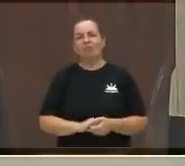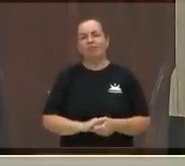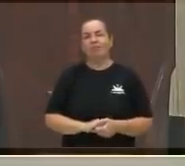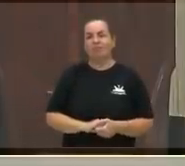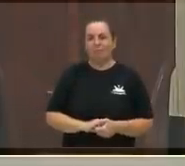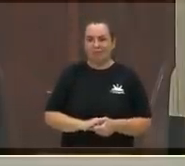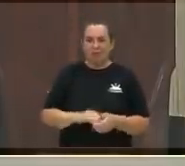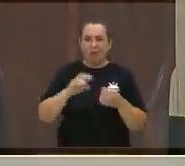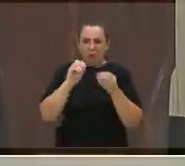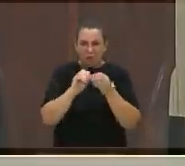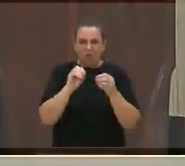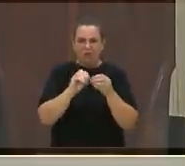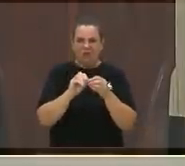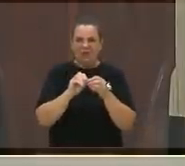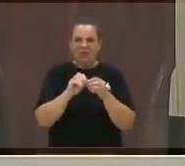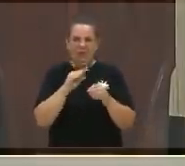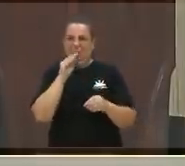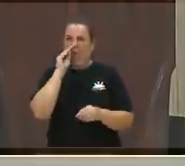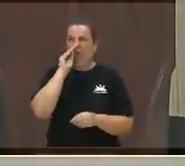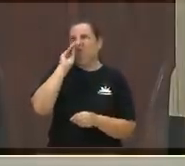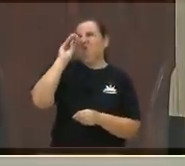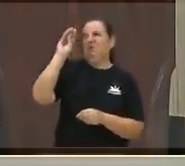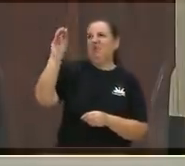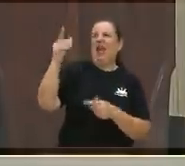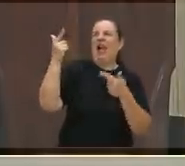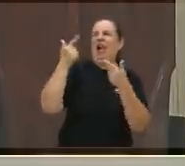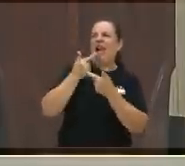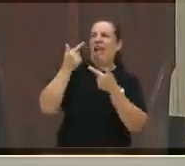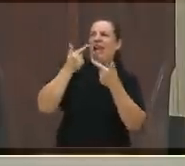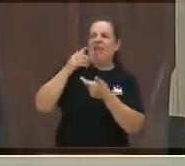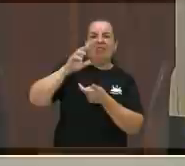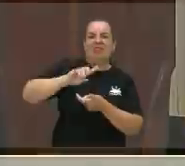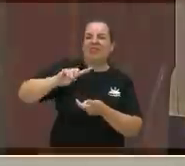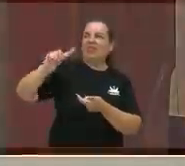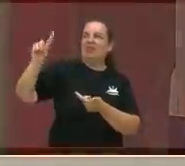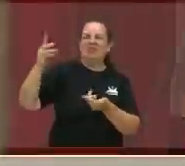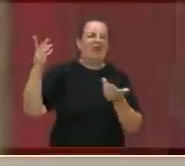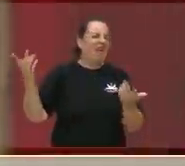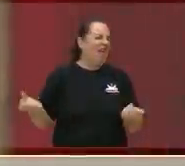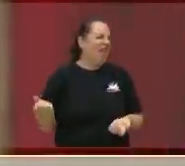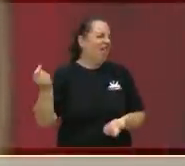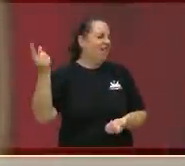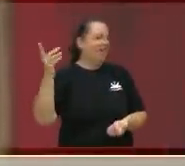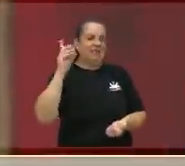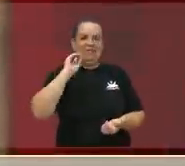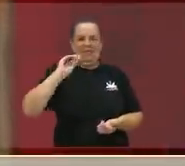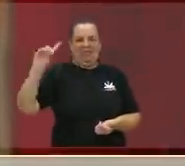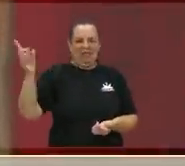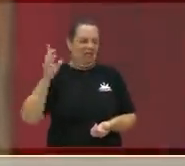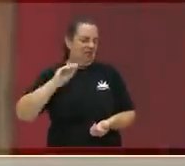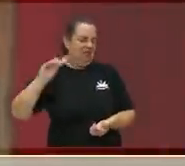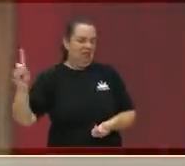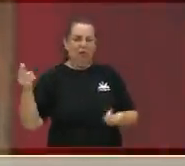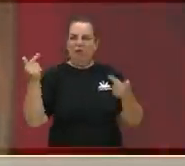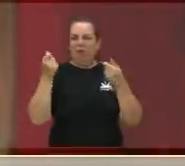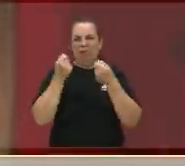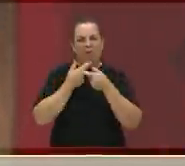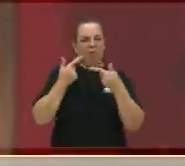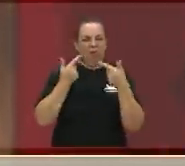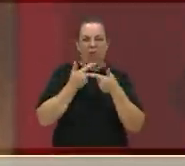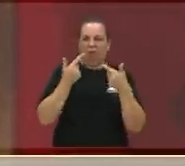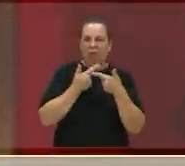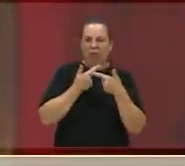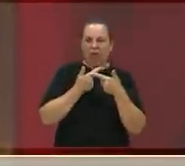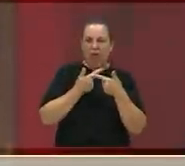fiz pouco caso de deus ridicularizando deus cuidado com piadas